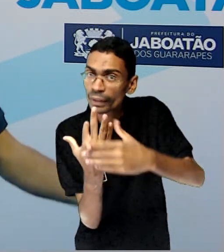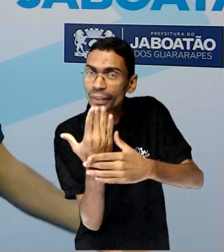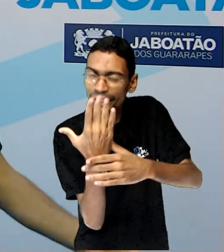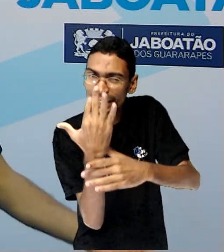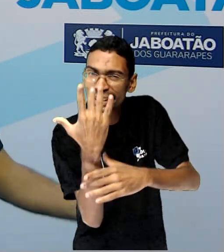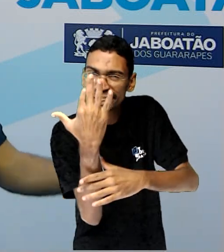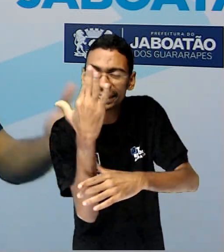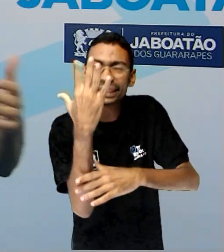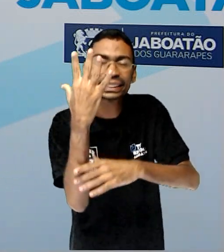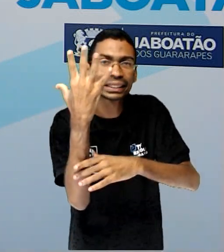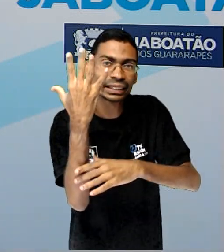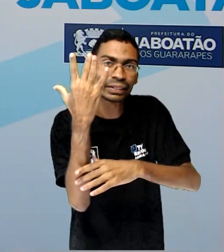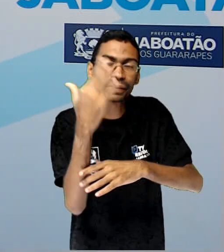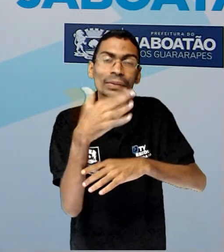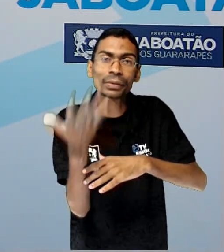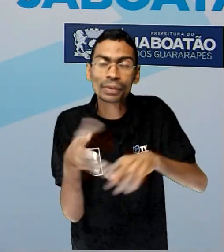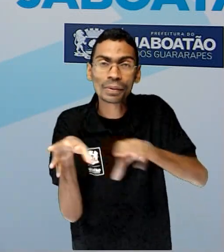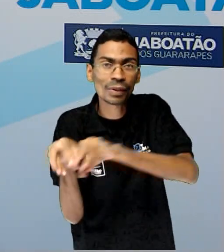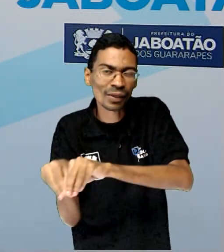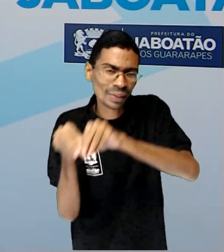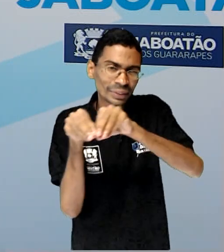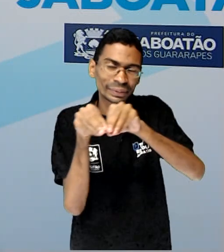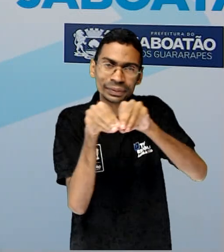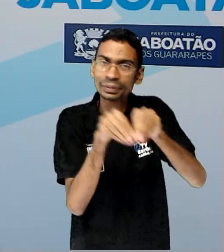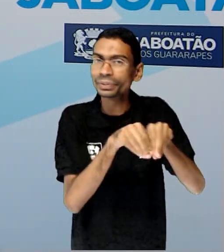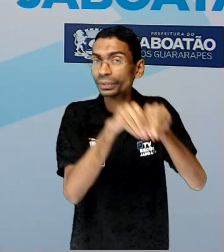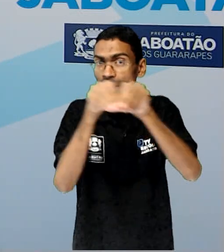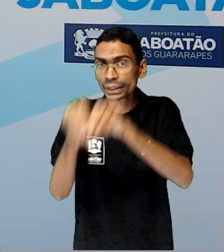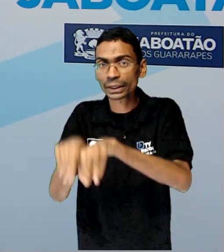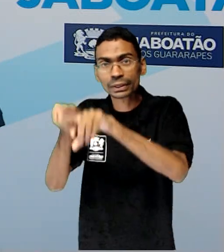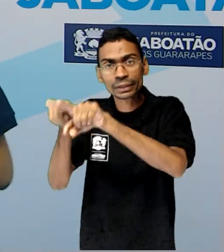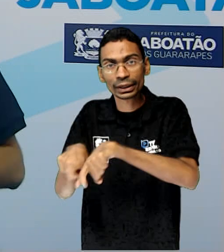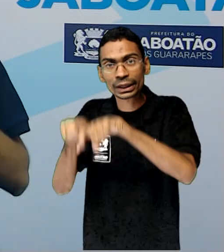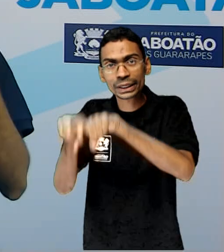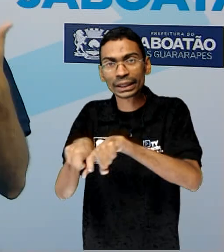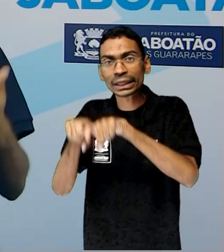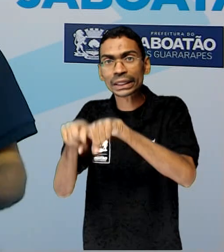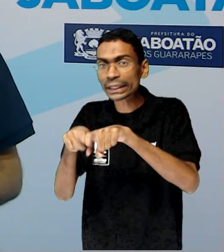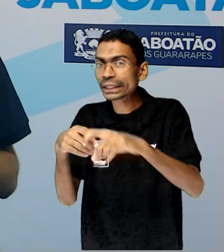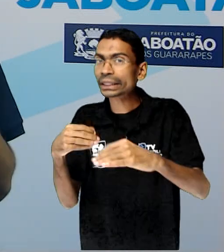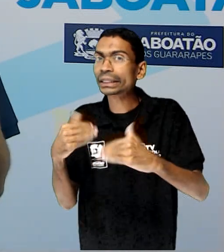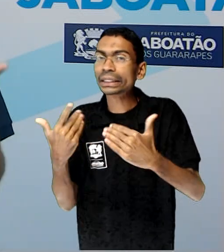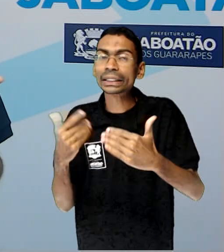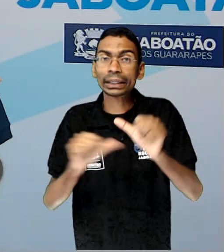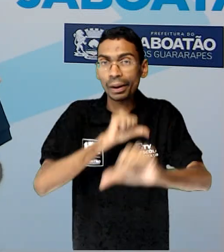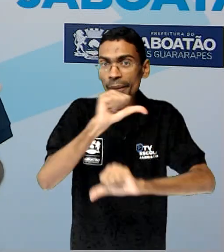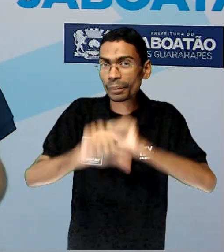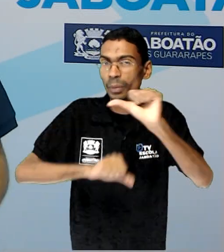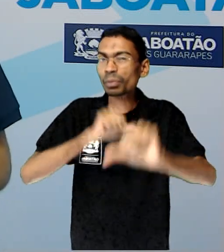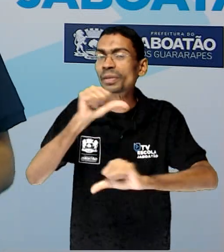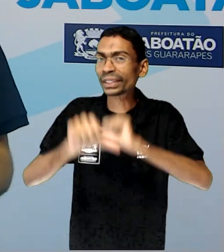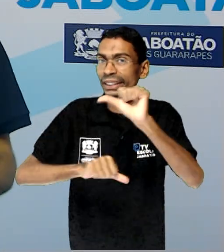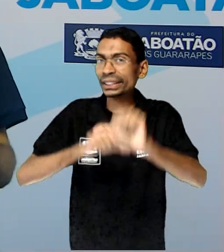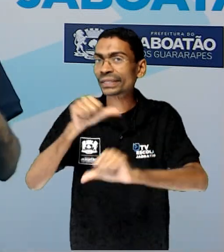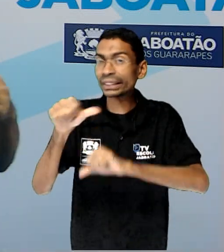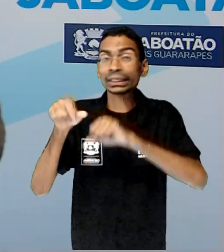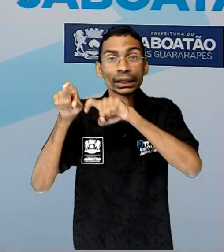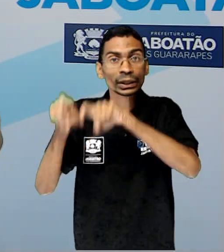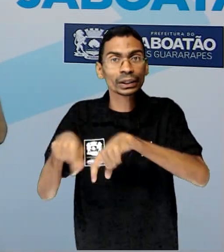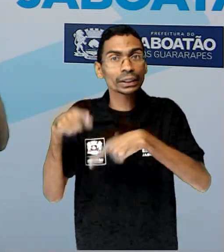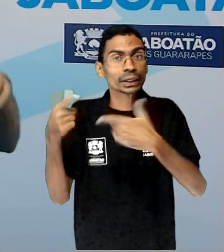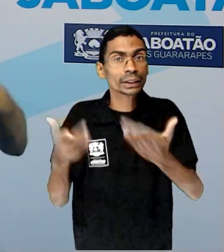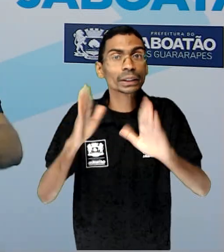ela ia para o engenho. E lá no engenho, essa cana de açúcar, ela se transformava. Mas quem é que,